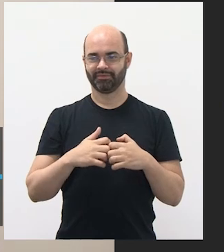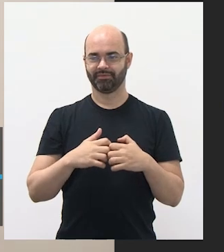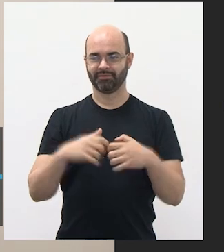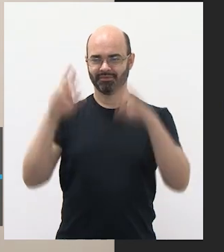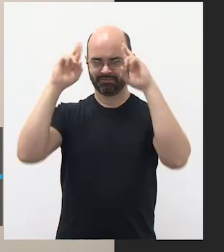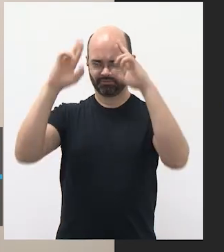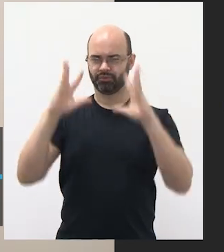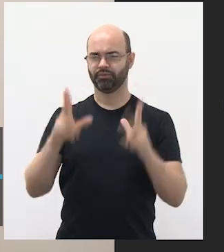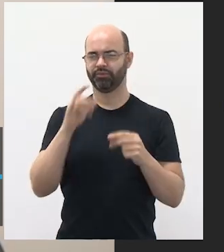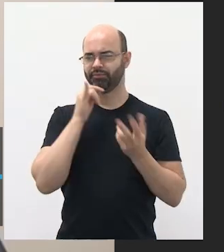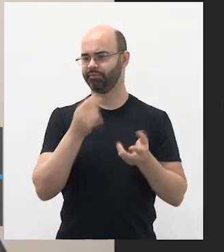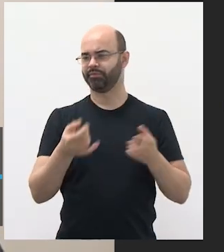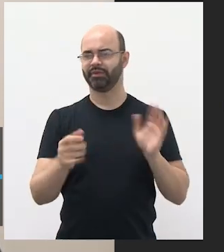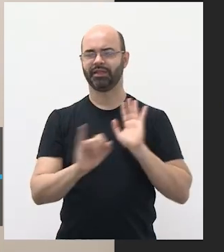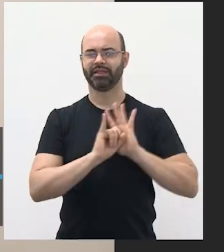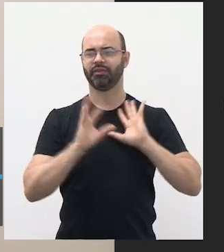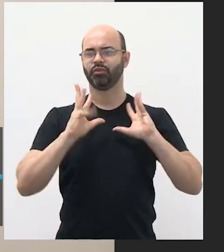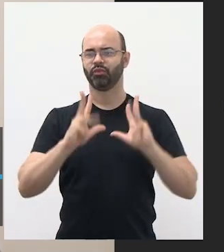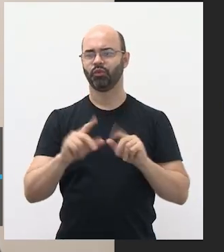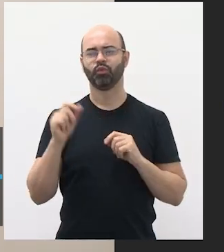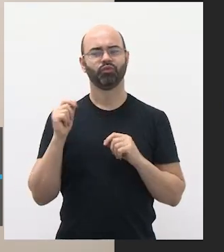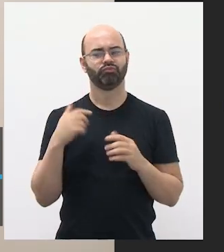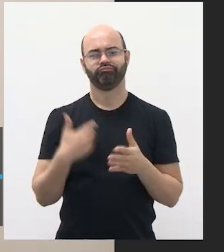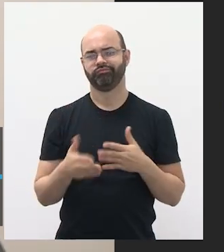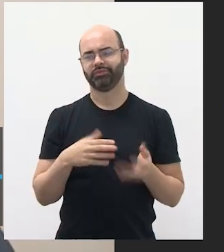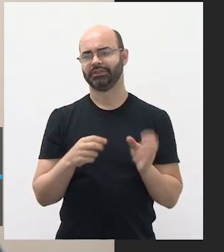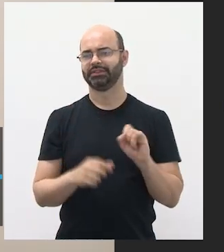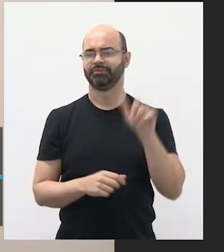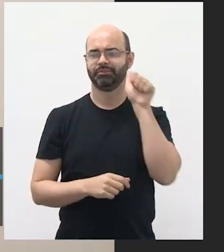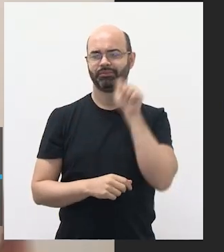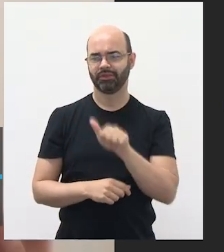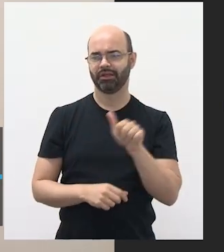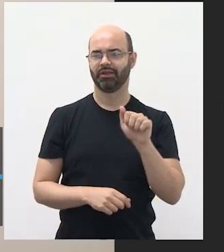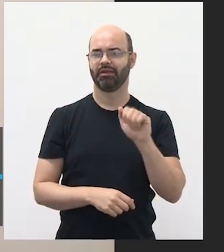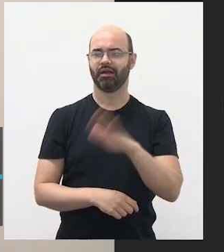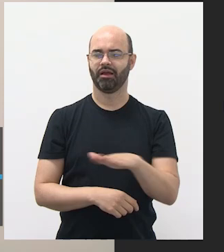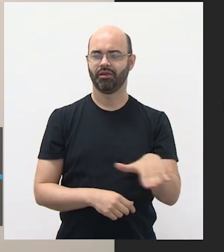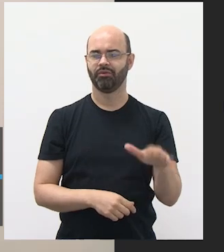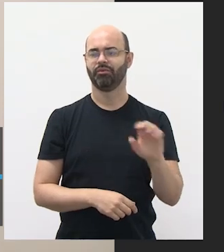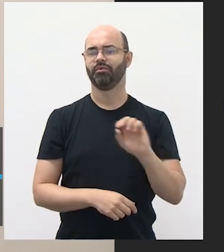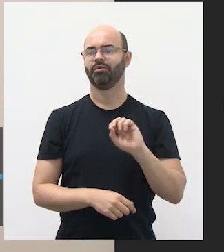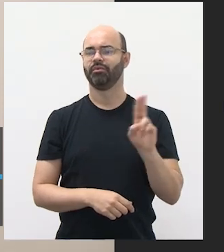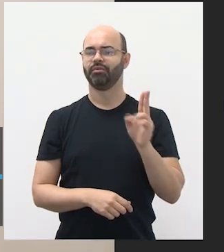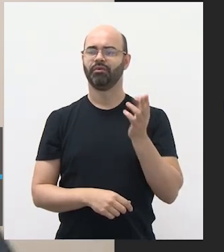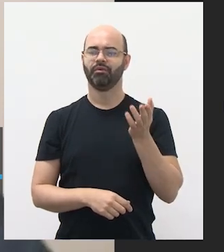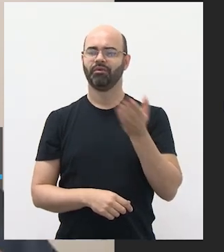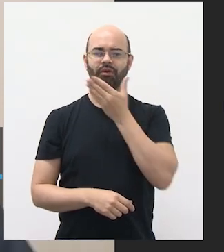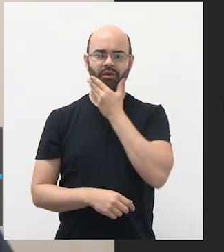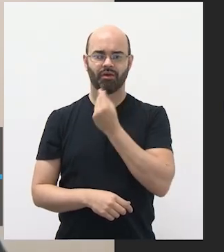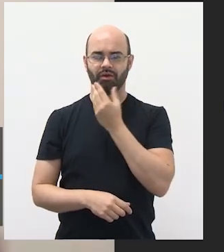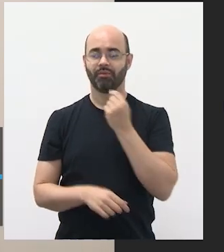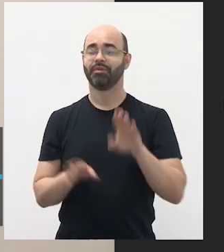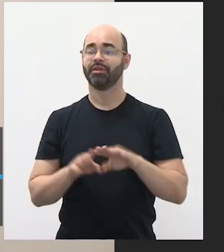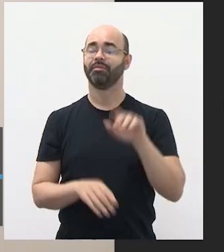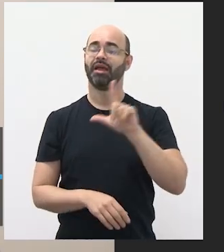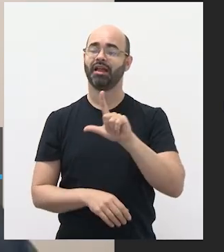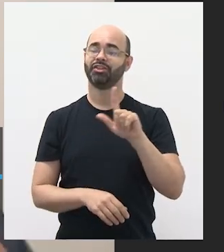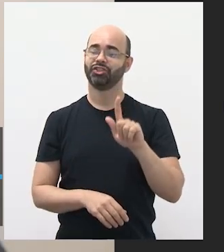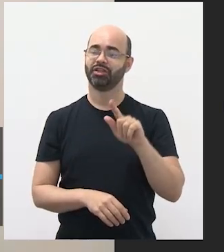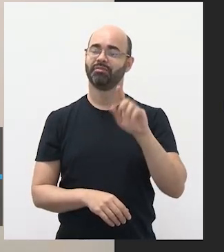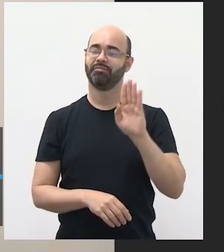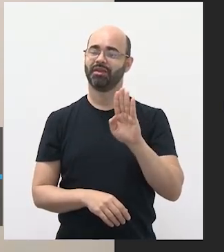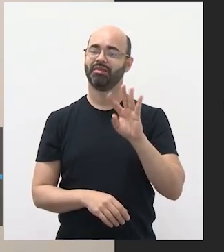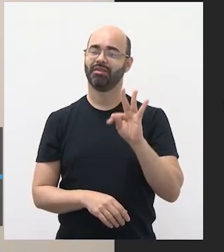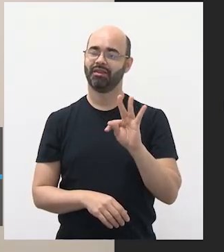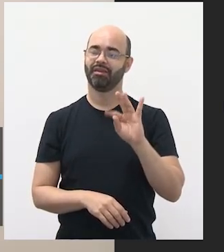né, sejam elas as nossas alunas, nossos estudantes LGBTQIA+, as